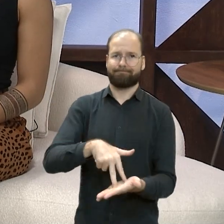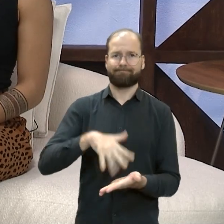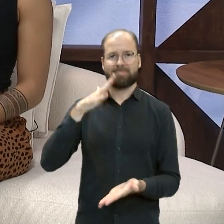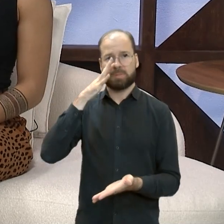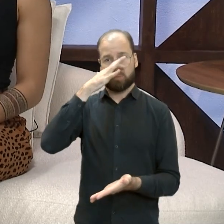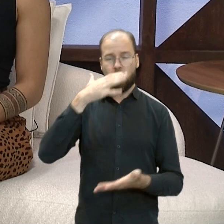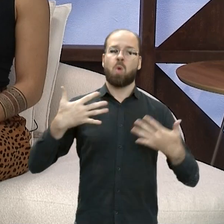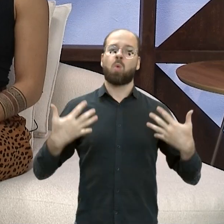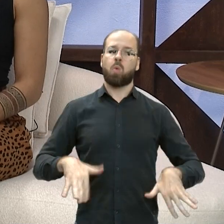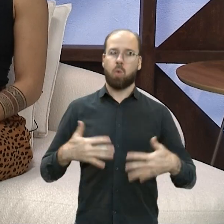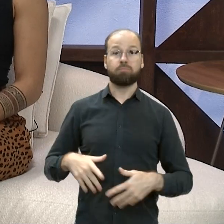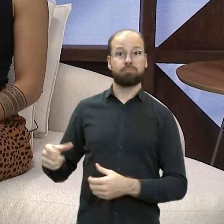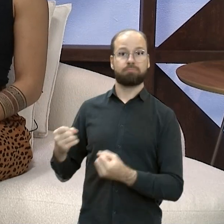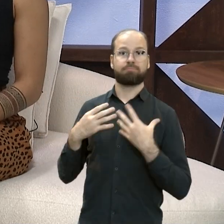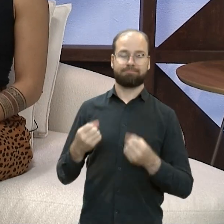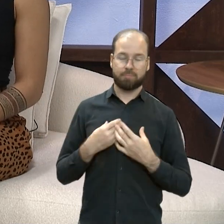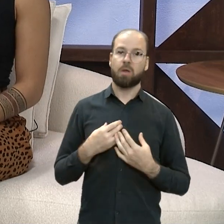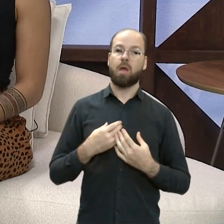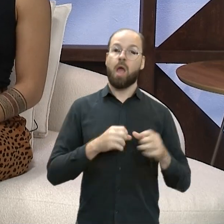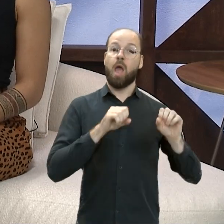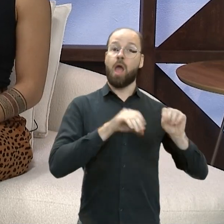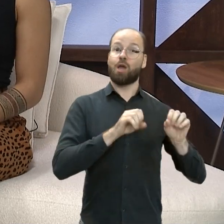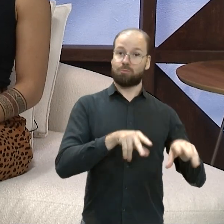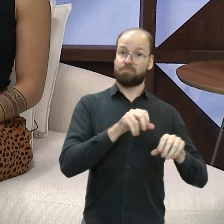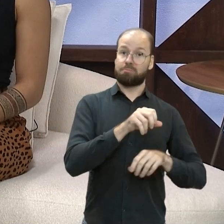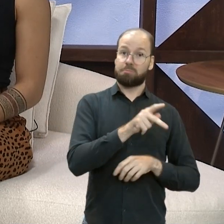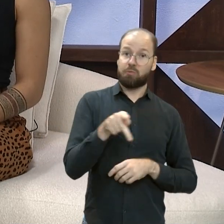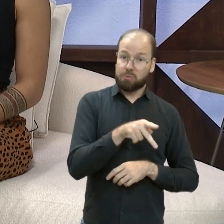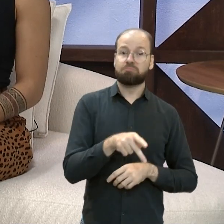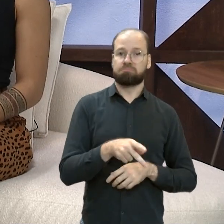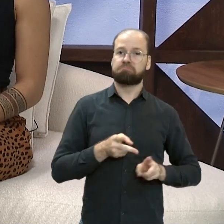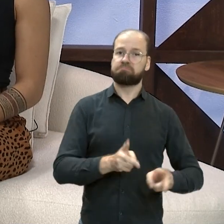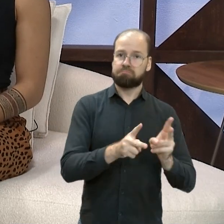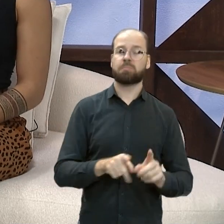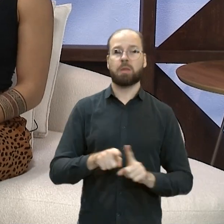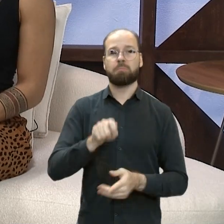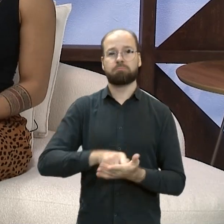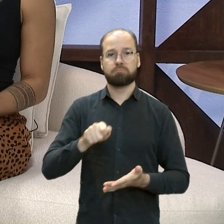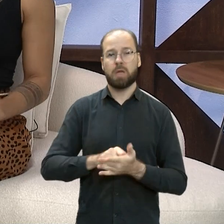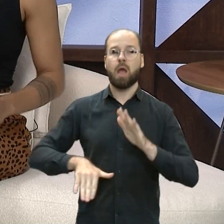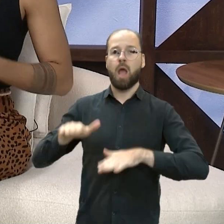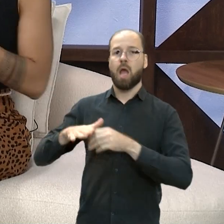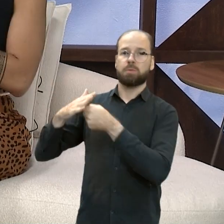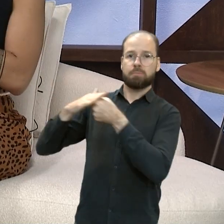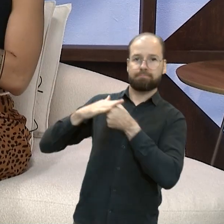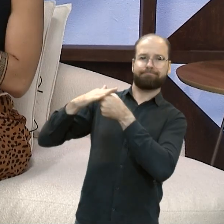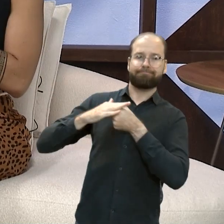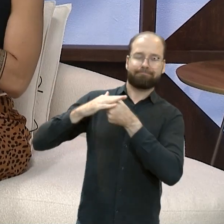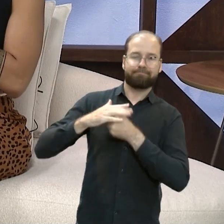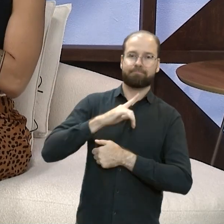né? Ela não desistiu da educação, ela não desistiu de escrever, mesmo com tantos silenciamentos, né? Ela não desistiu